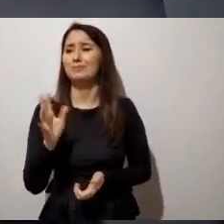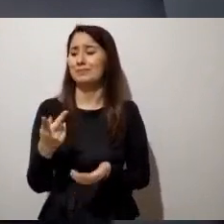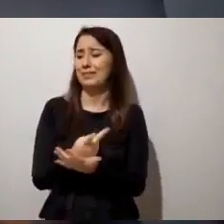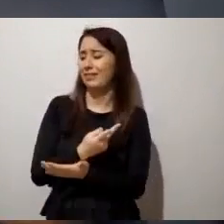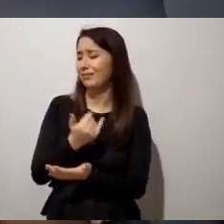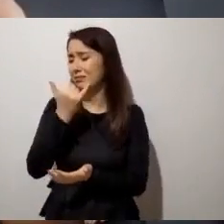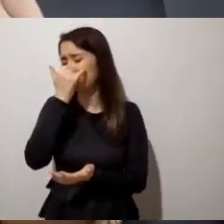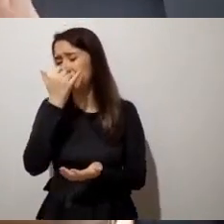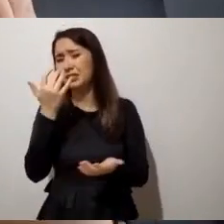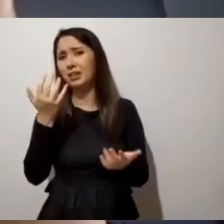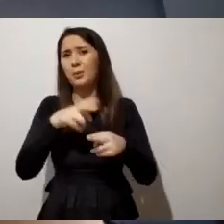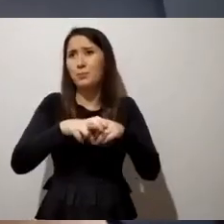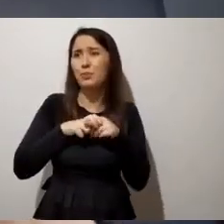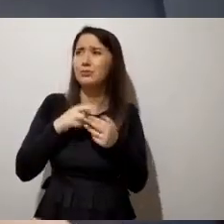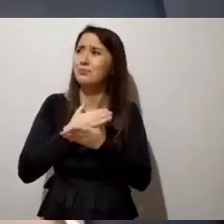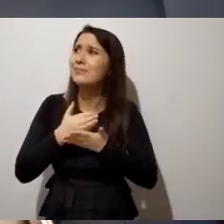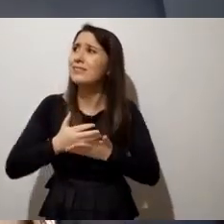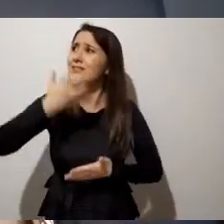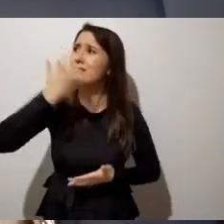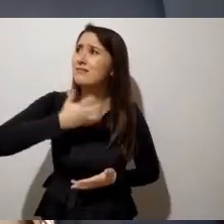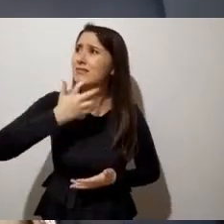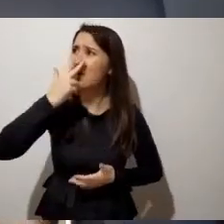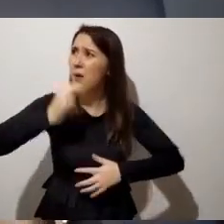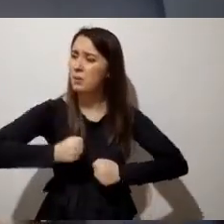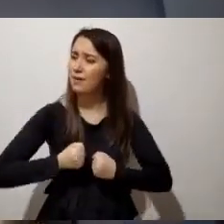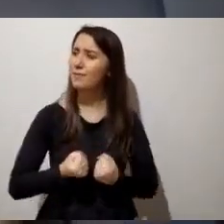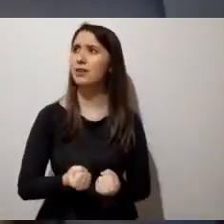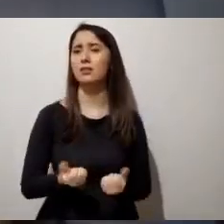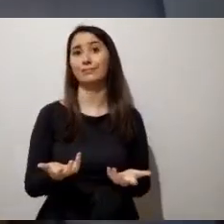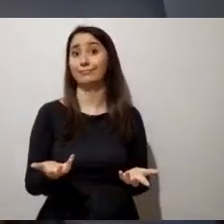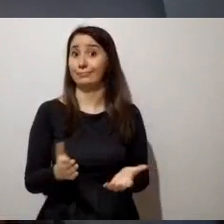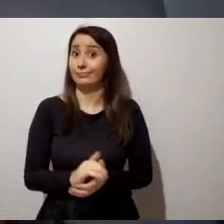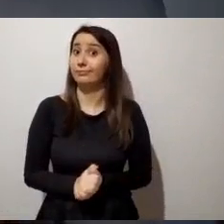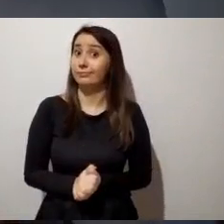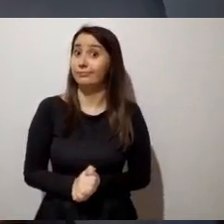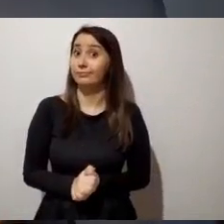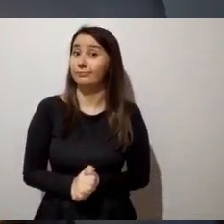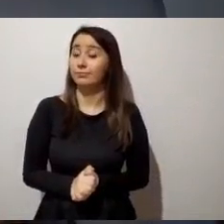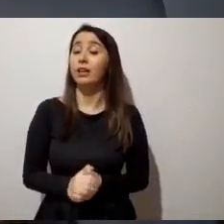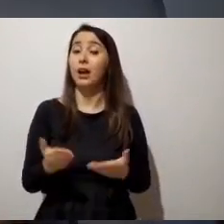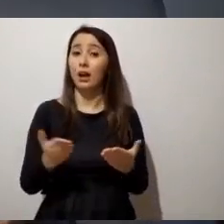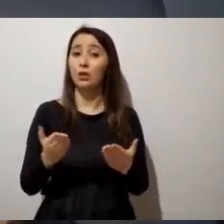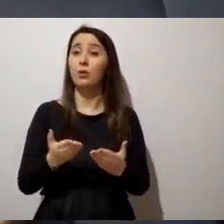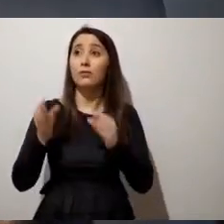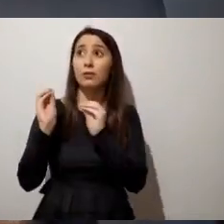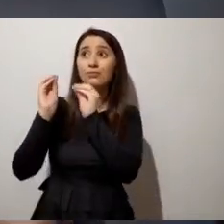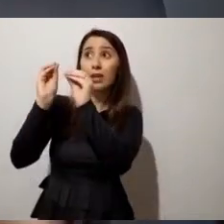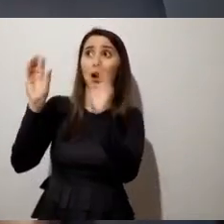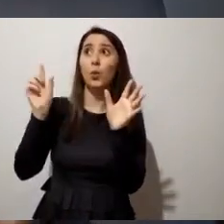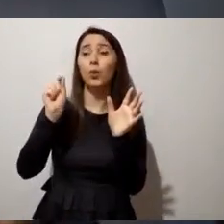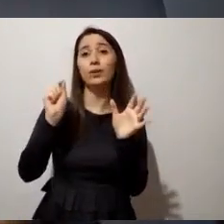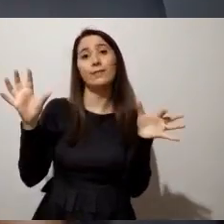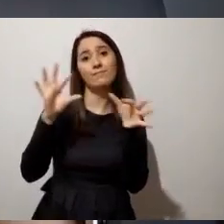que despertou essa agressividade para se defender daquilo? Quero que você coloque uma emoção secundária que está